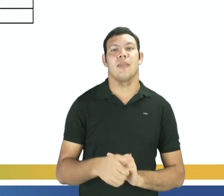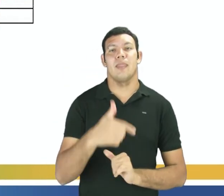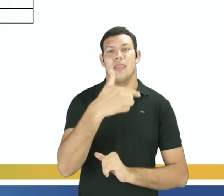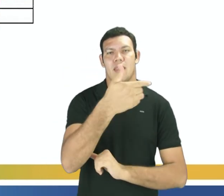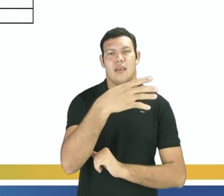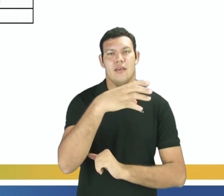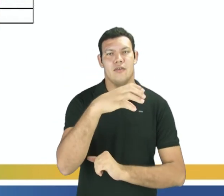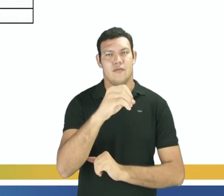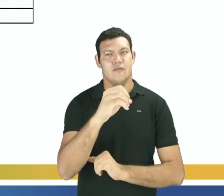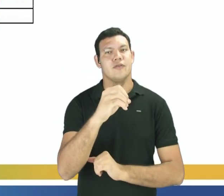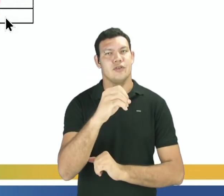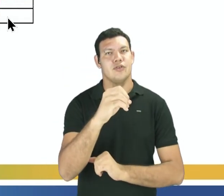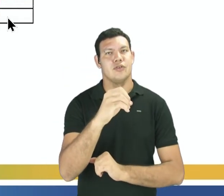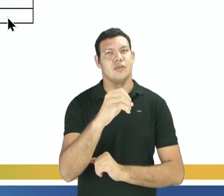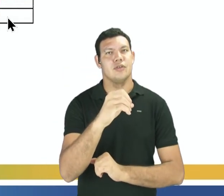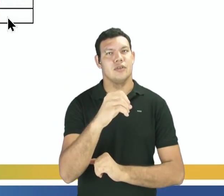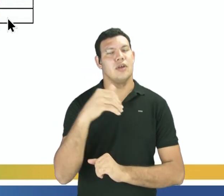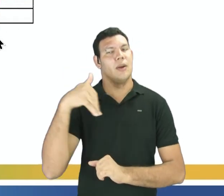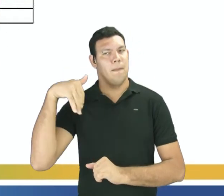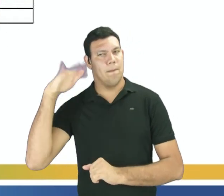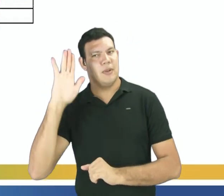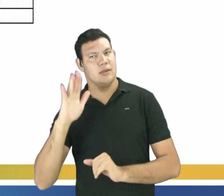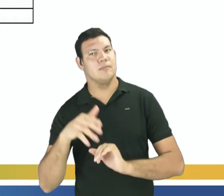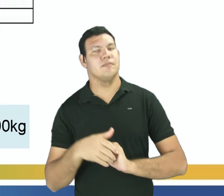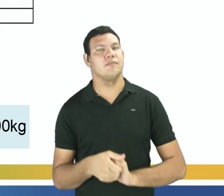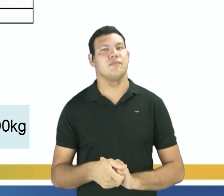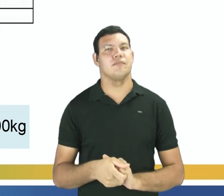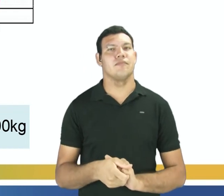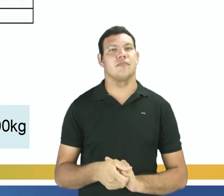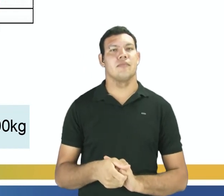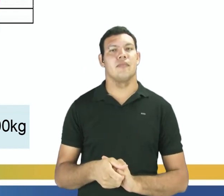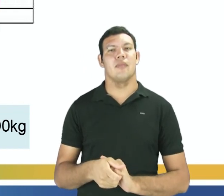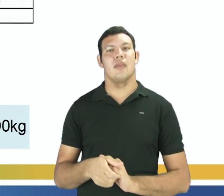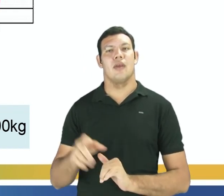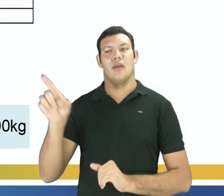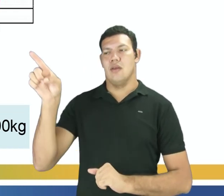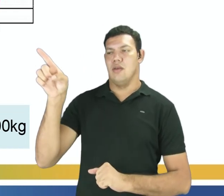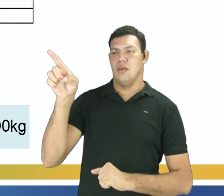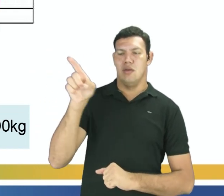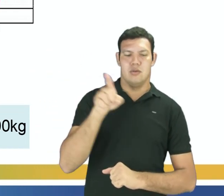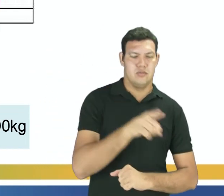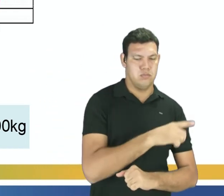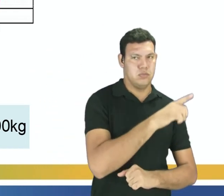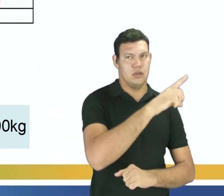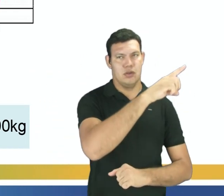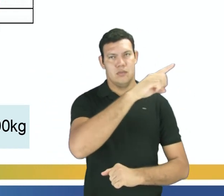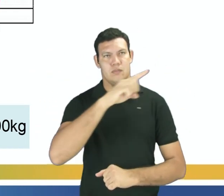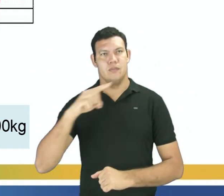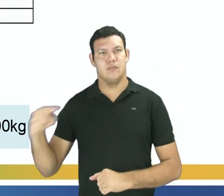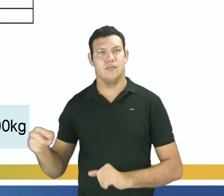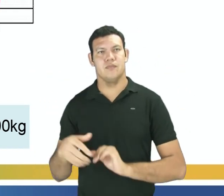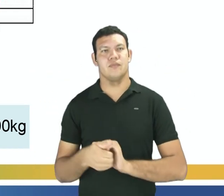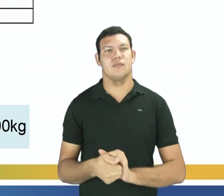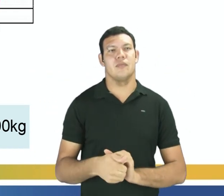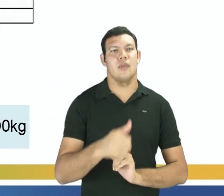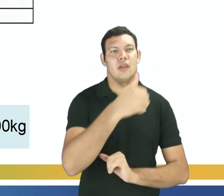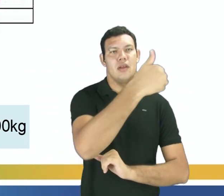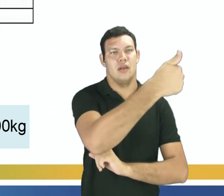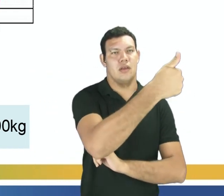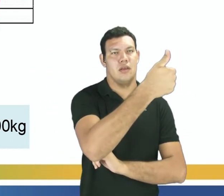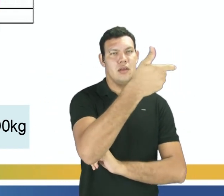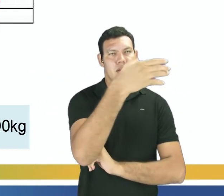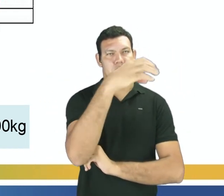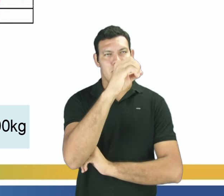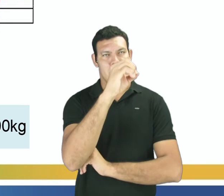tenho 50 alunos, eu vou arrecadar mais. Então, utilizando a regra de 3 aí, esse 120 fica sobre x e a gente